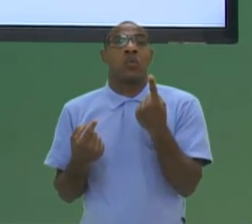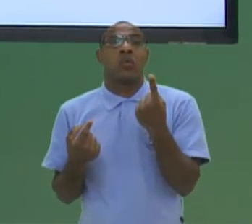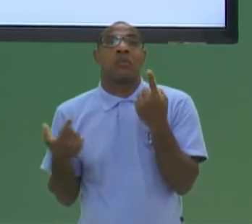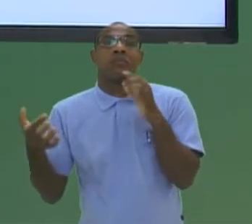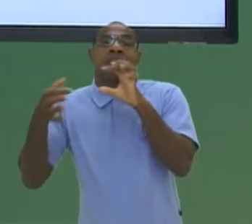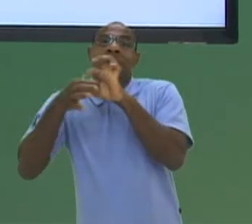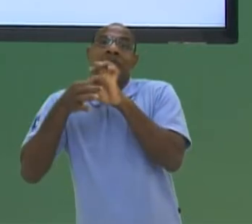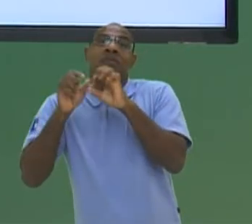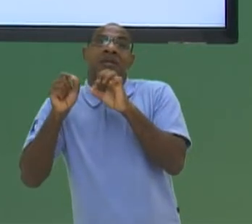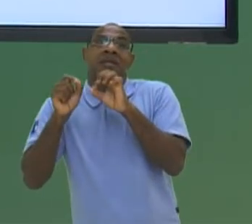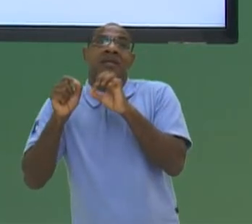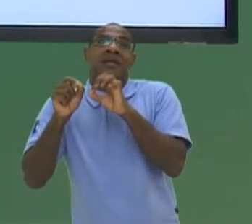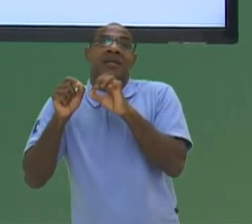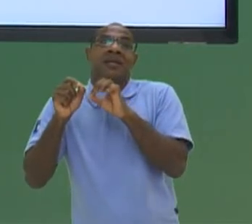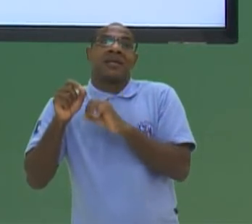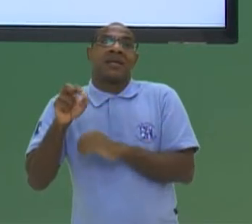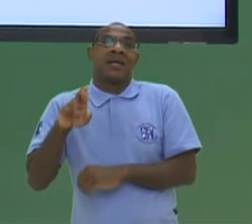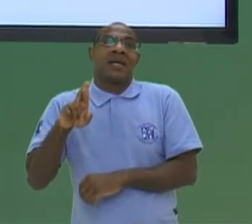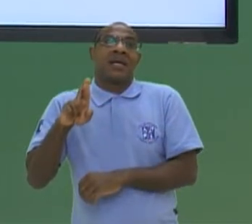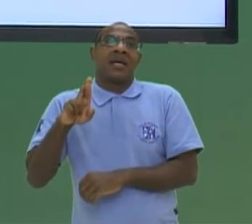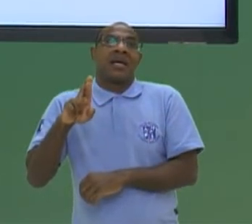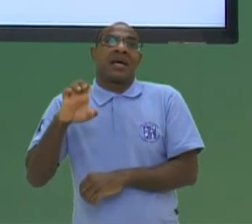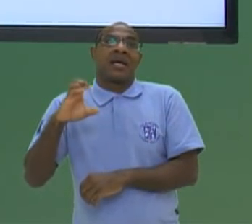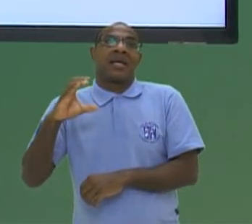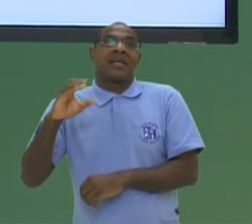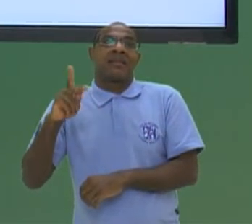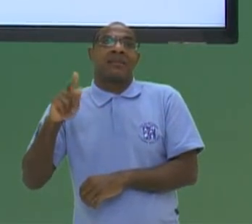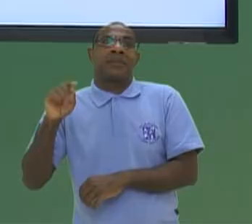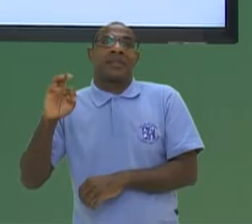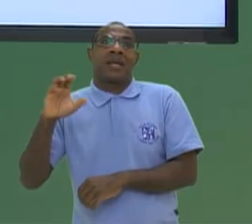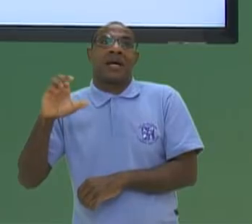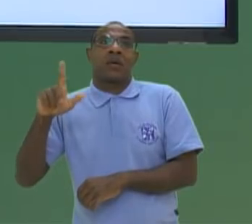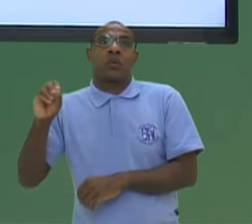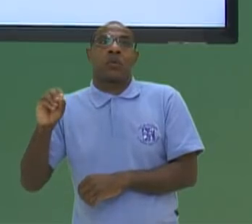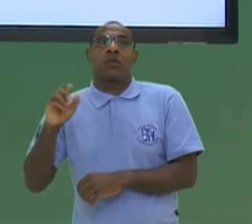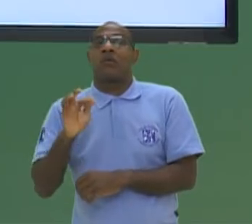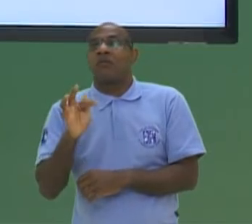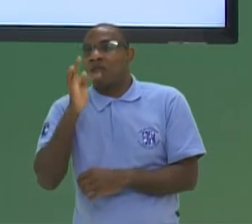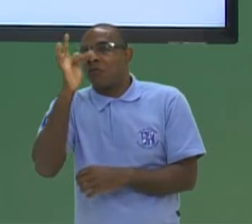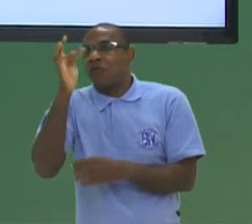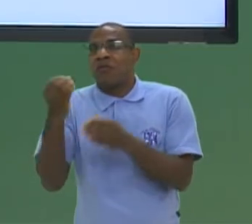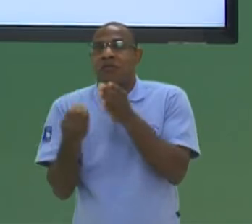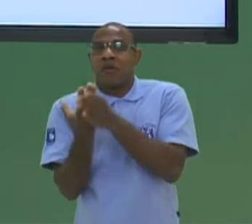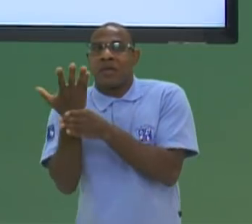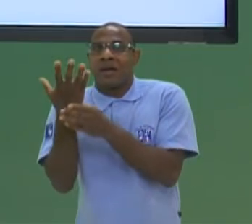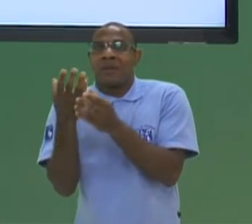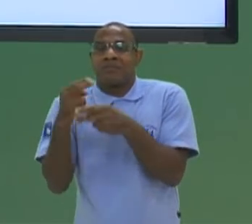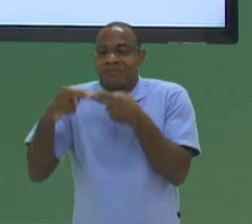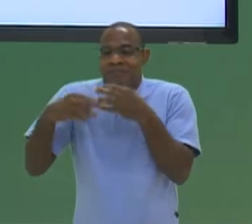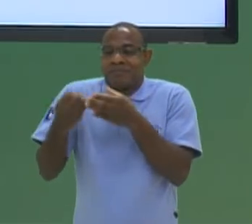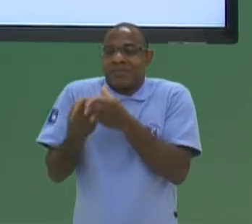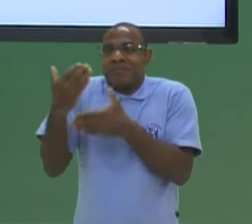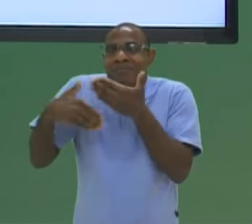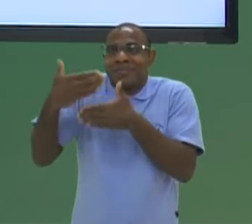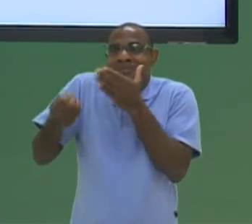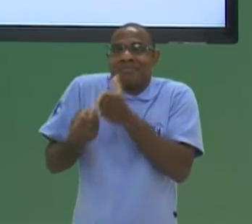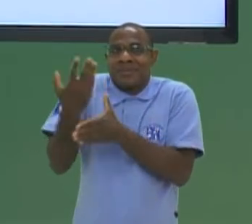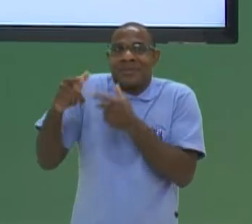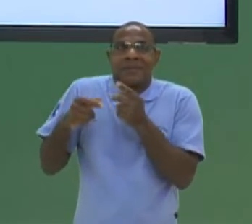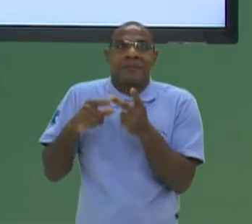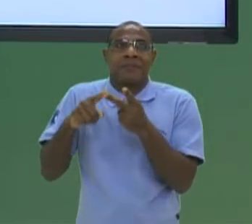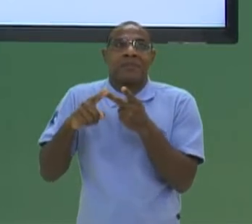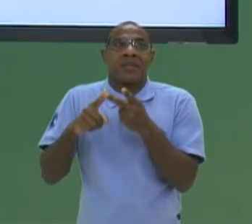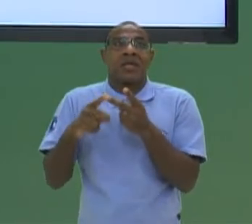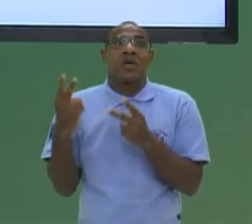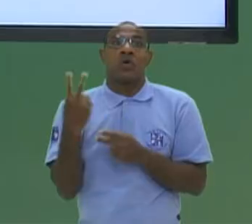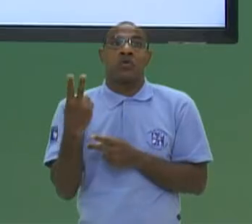floral, que é a parte que vai abrigar tanto as pétalas quanto as sépalas, e a parte reprodutora. A parte 2 é o cabinho, que